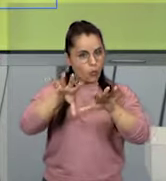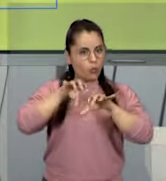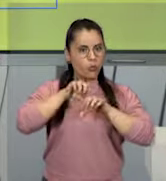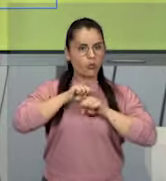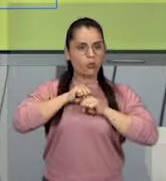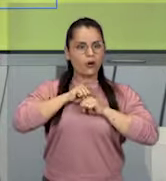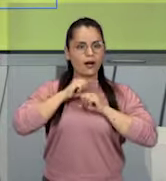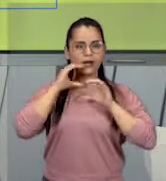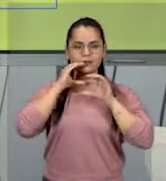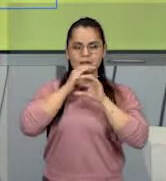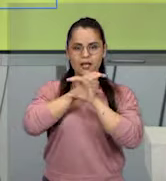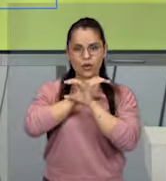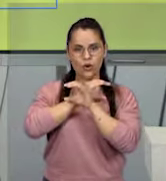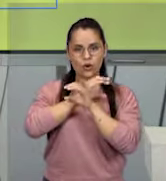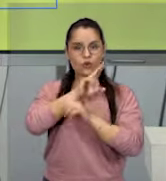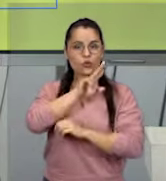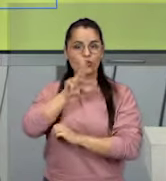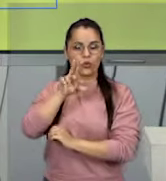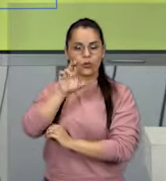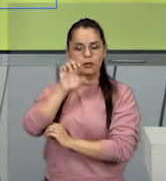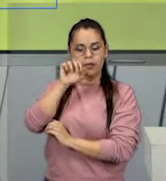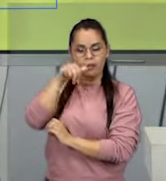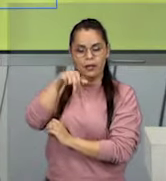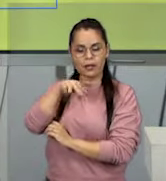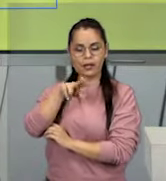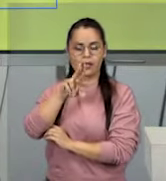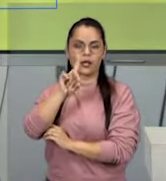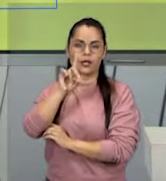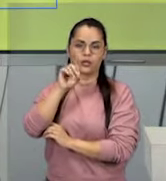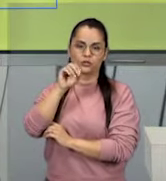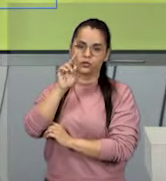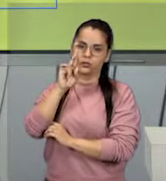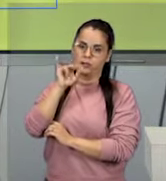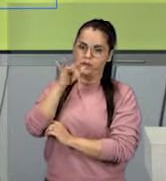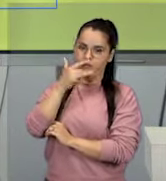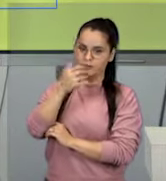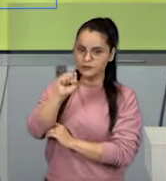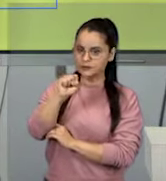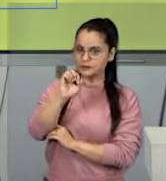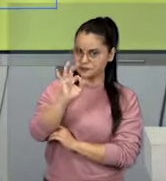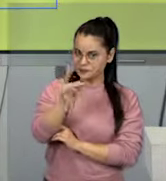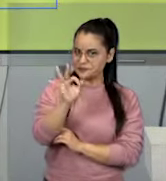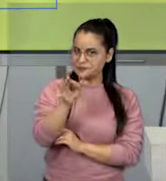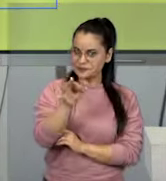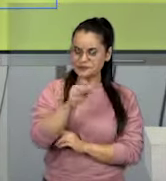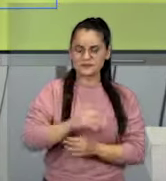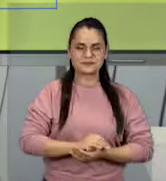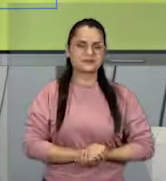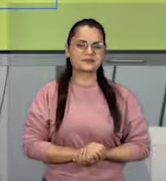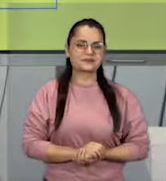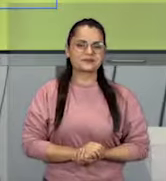absorção do calor nós denominamos reações indo térmicas